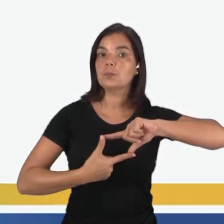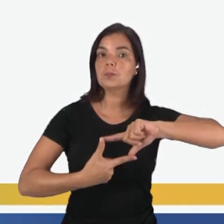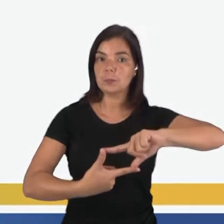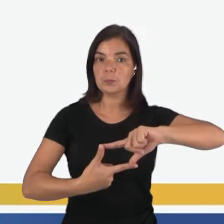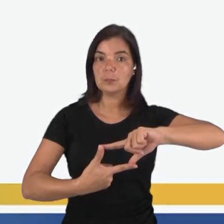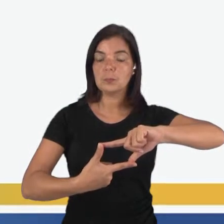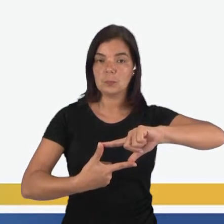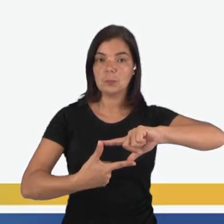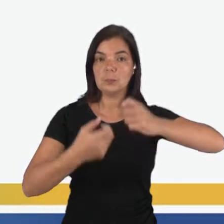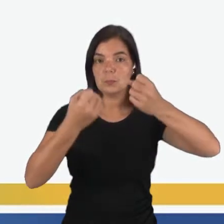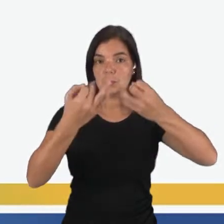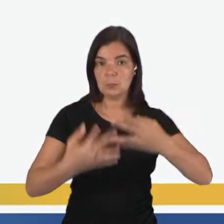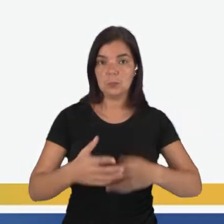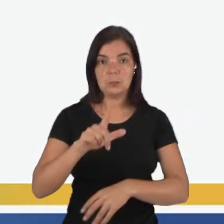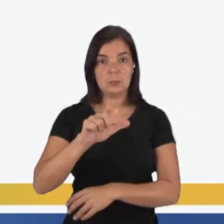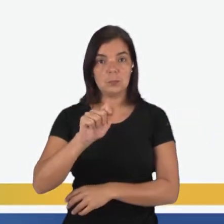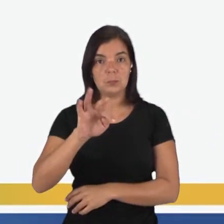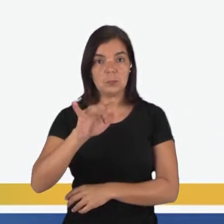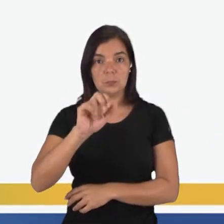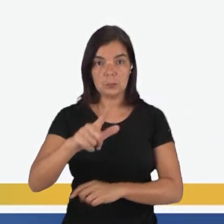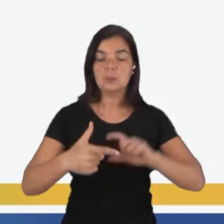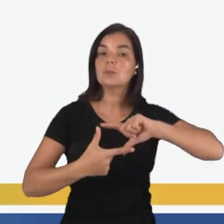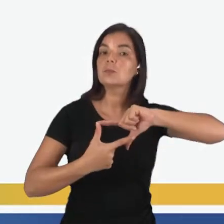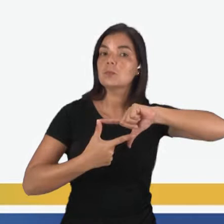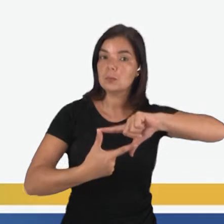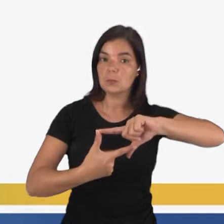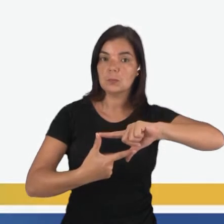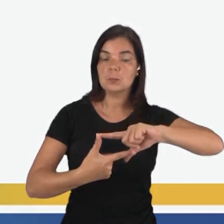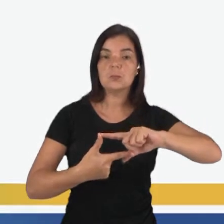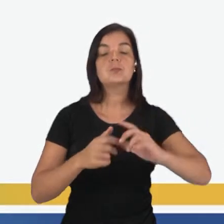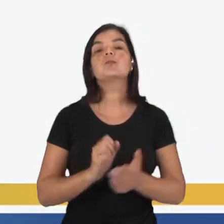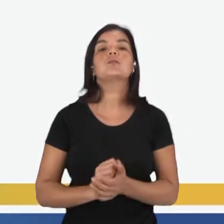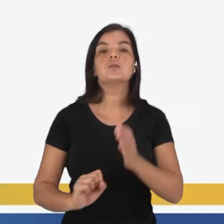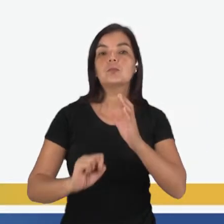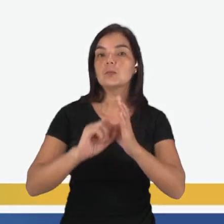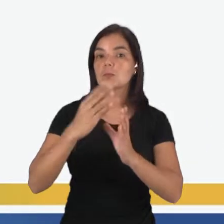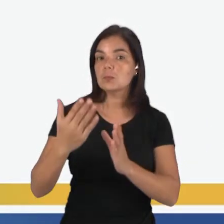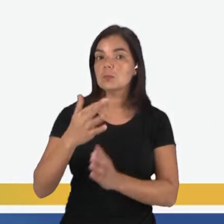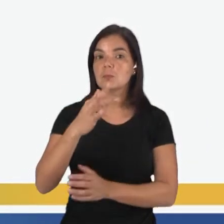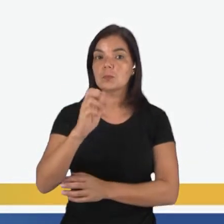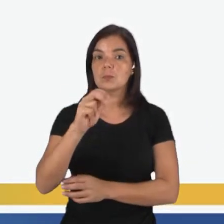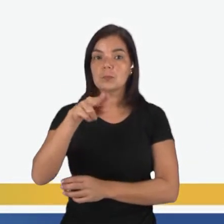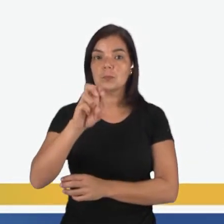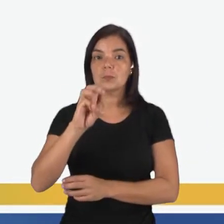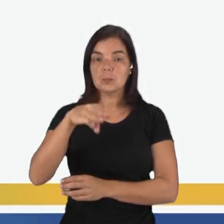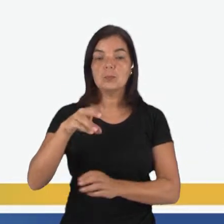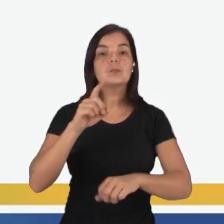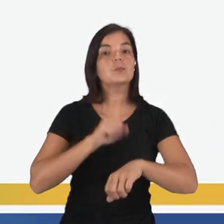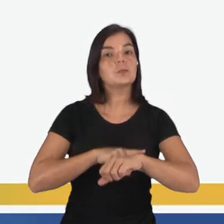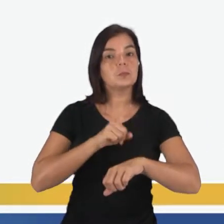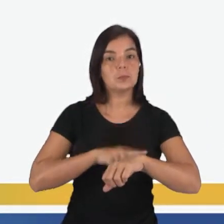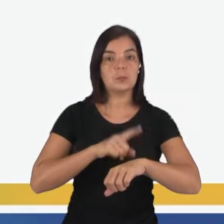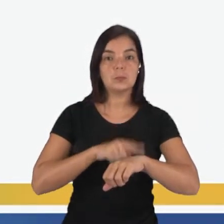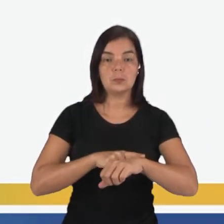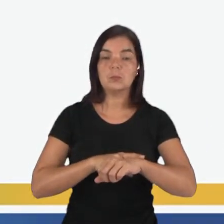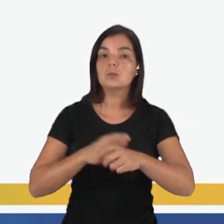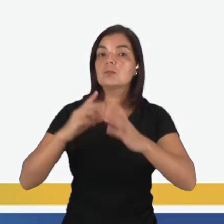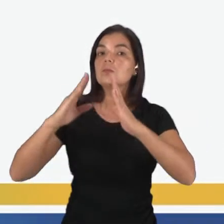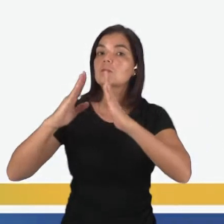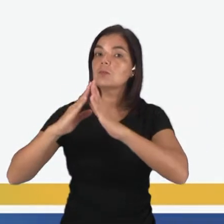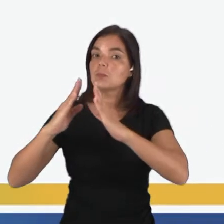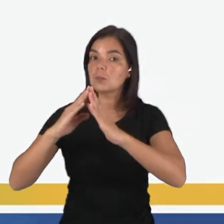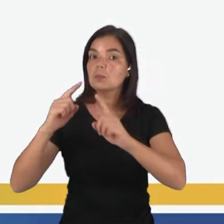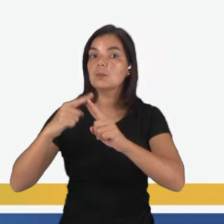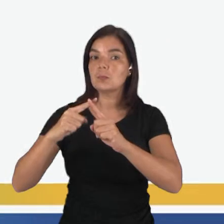né? Conceito do latim, fanáticos, que deriva do fanum, templo, pertencente aos templos,